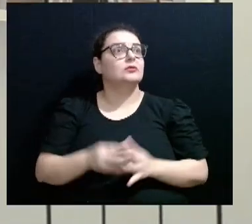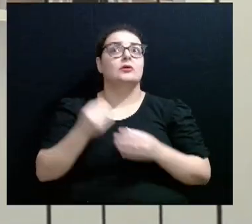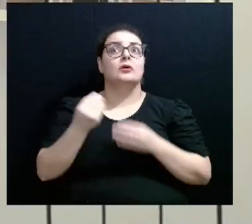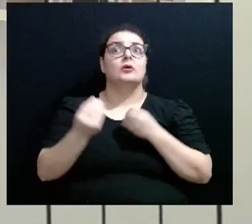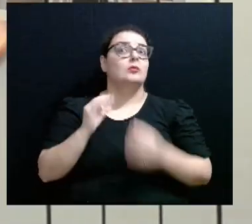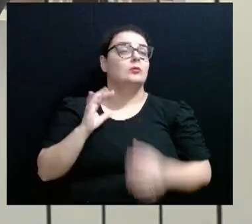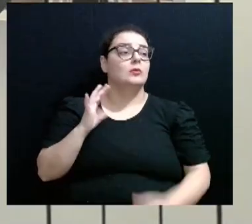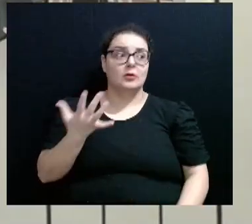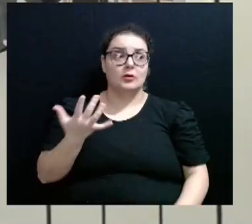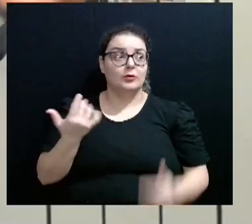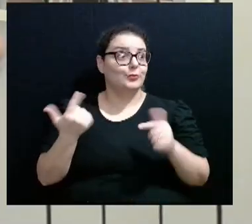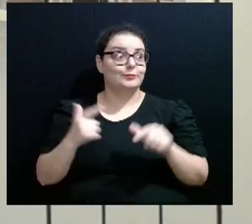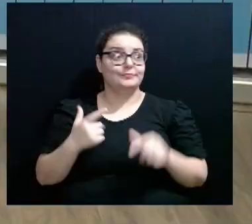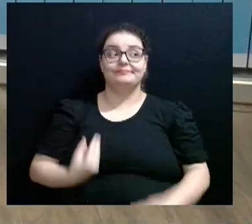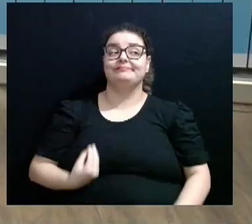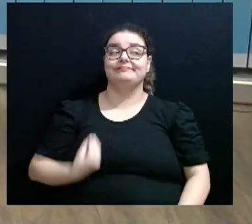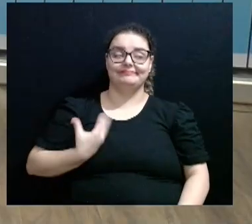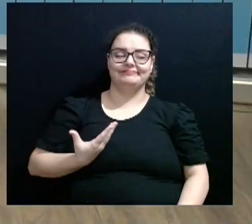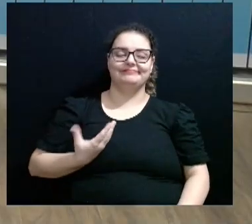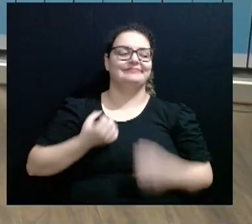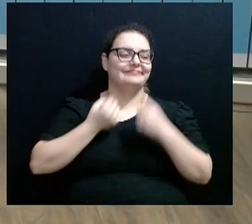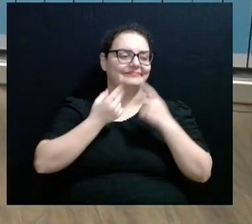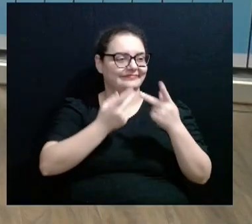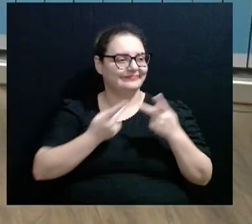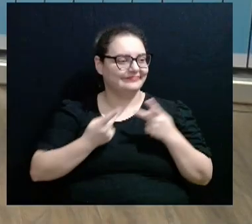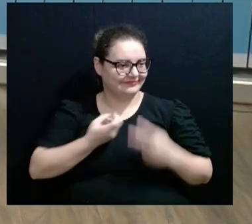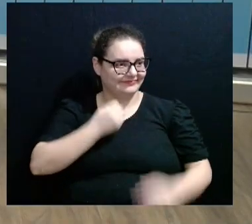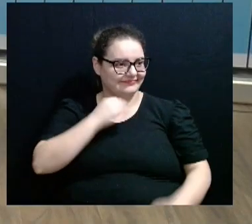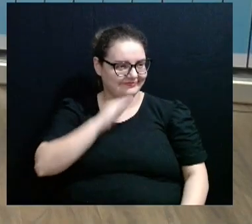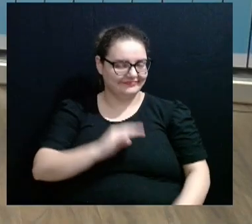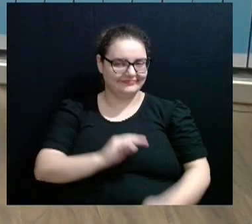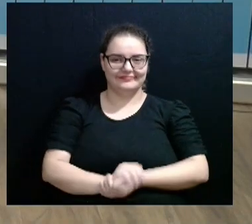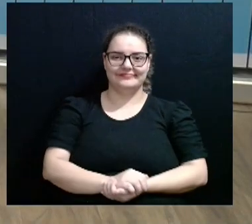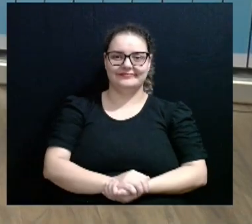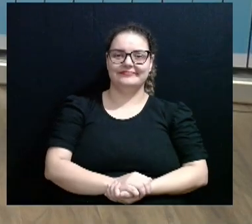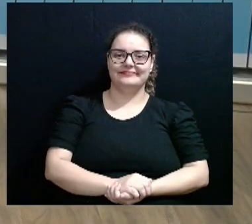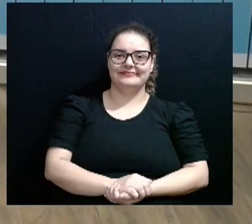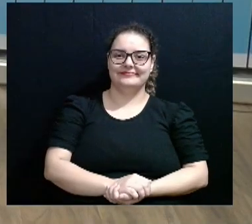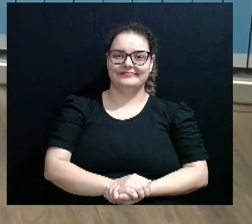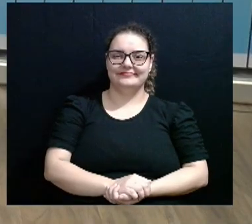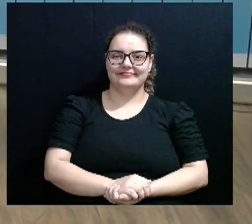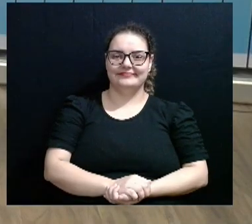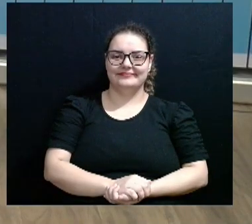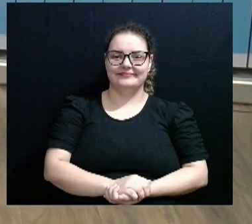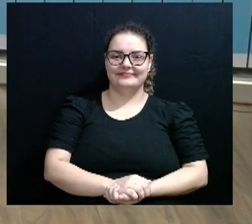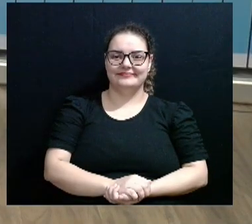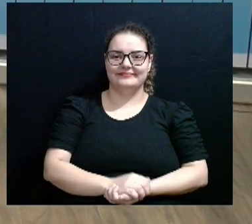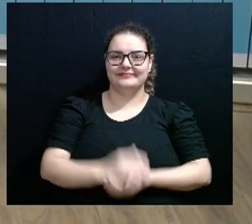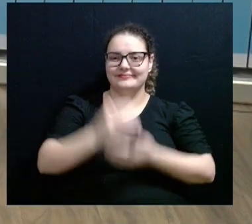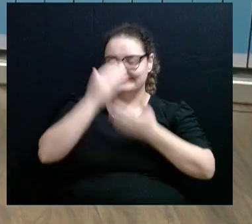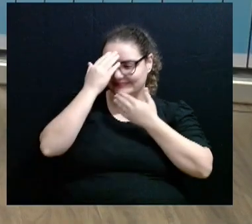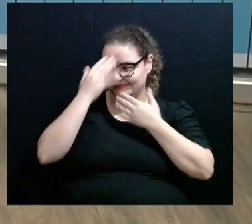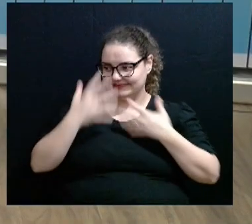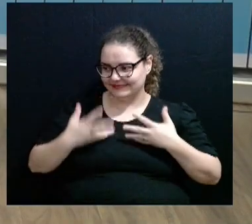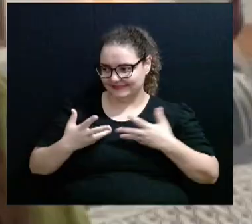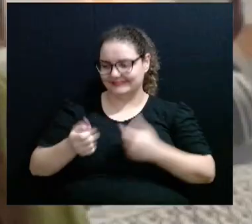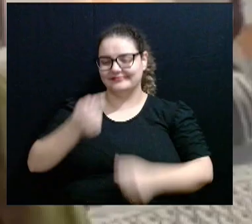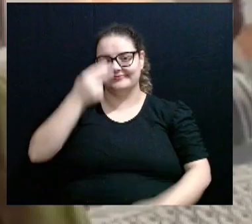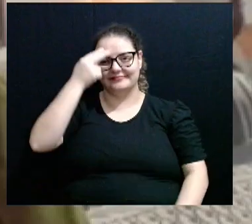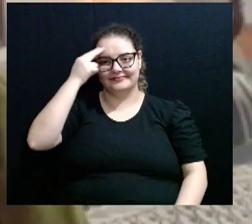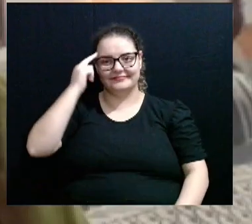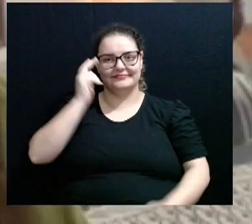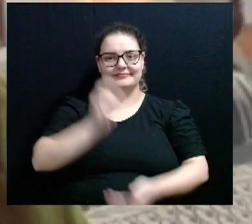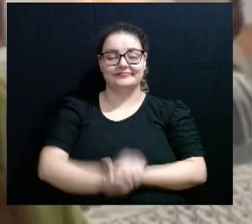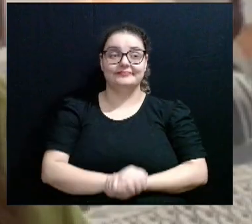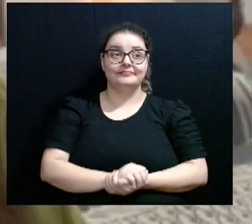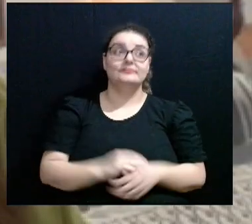Onde ela está presente? Seja bem-vindo e uma boa tarde. Obrigada pelo convite, Gabriel. Bom, a